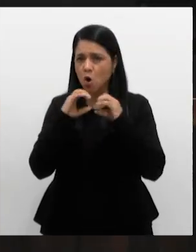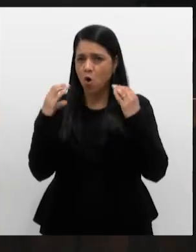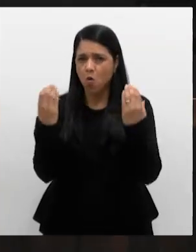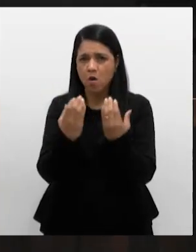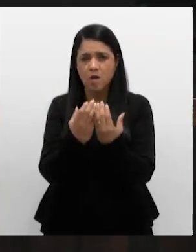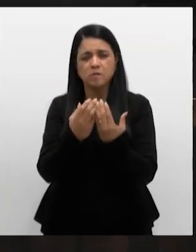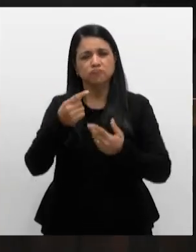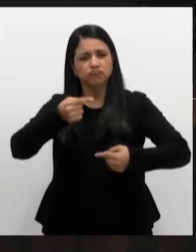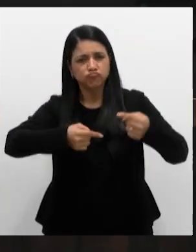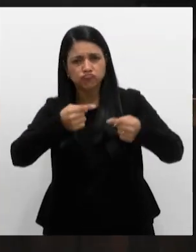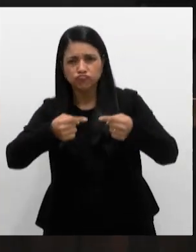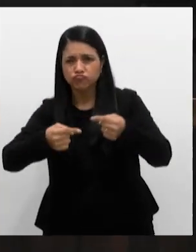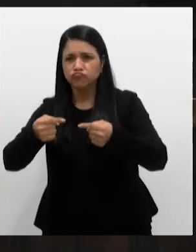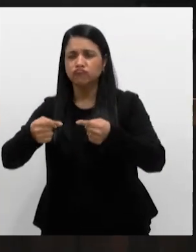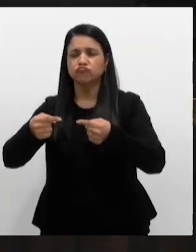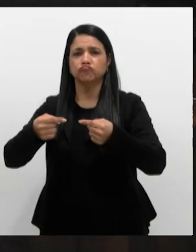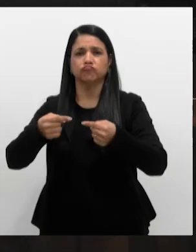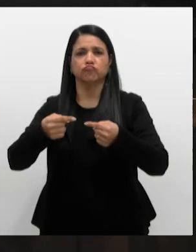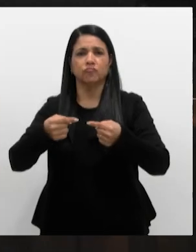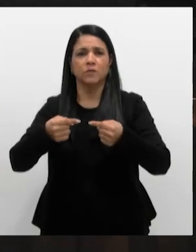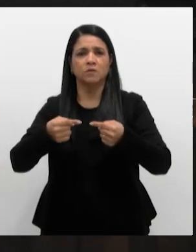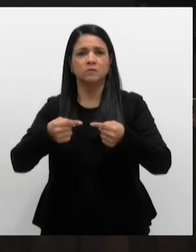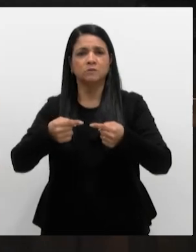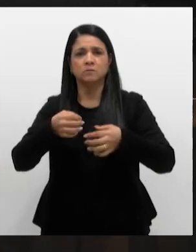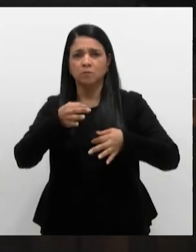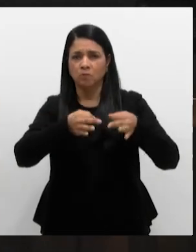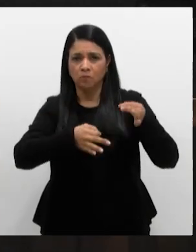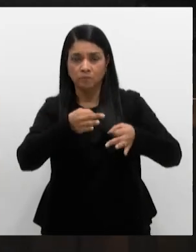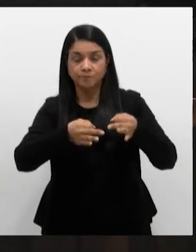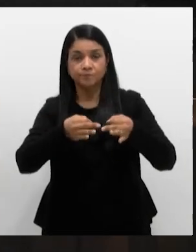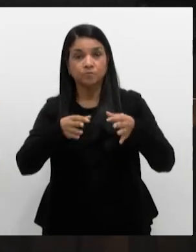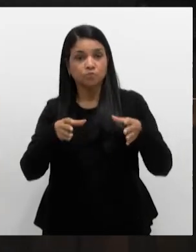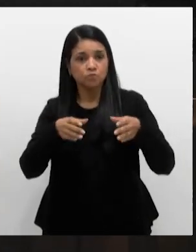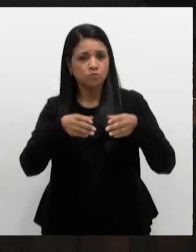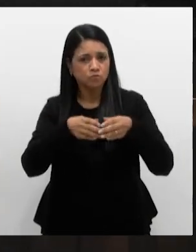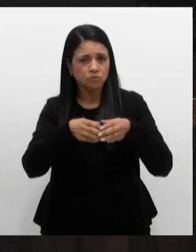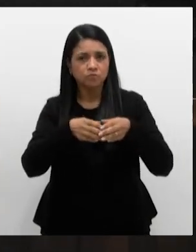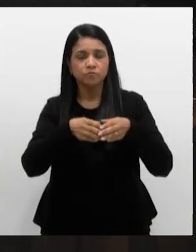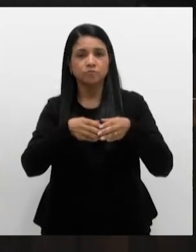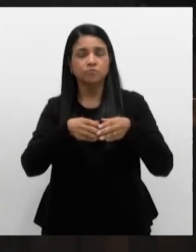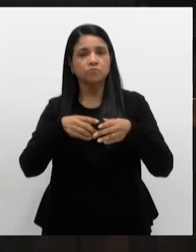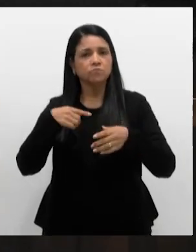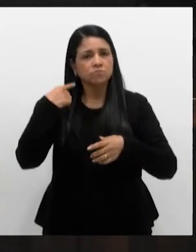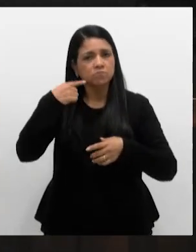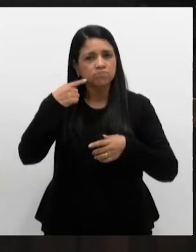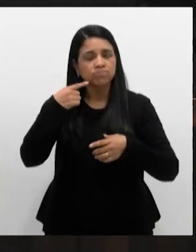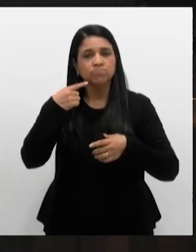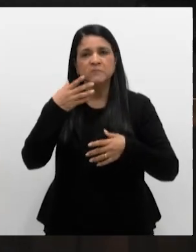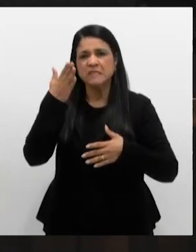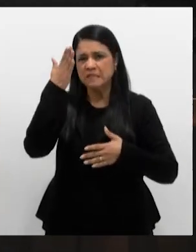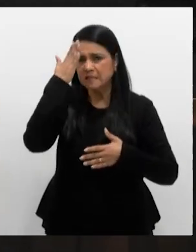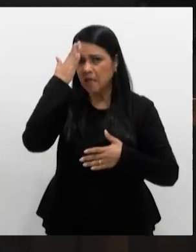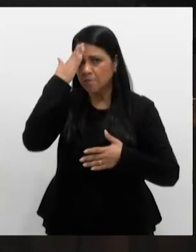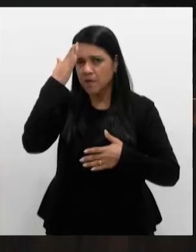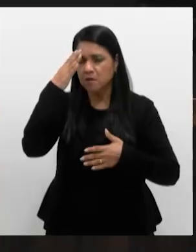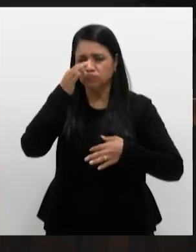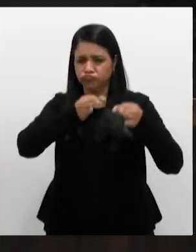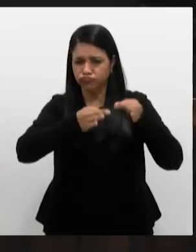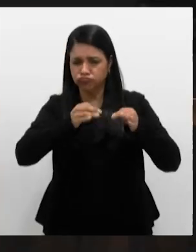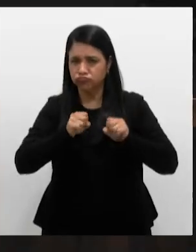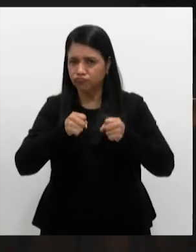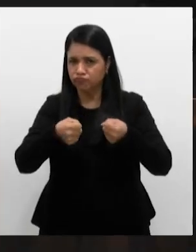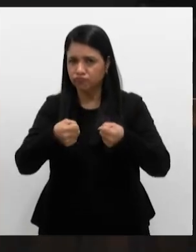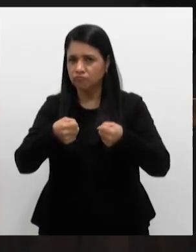debates jurídicos e sempre numa envergadura, numa classe e num notório saber jurídico de dar inveja. Então, parabéns à